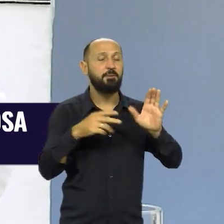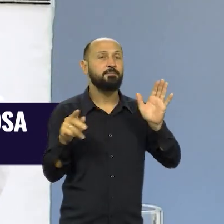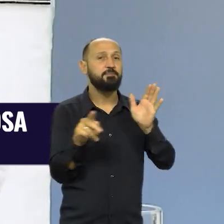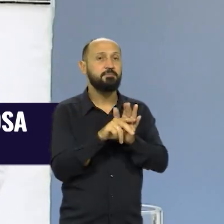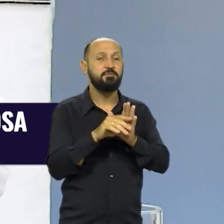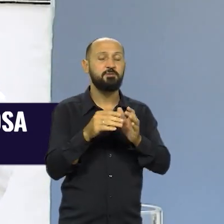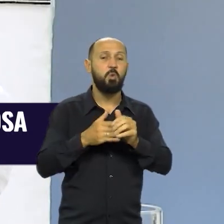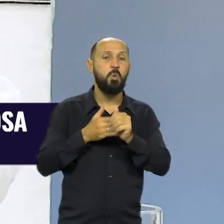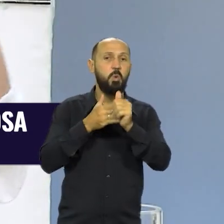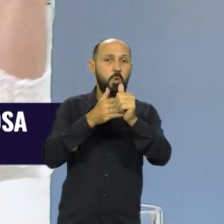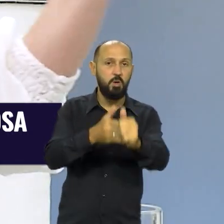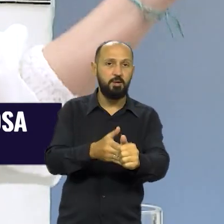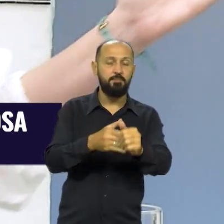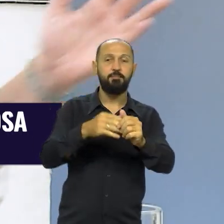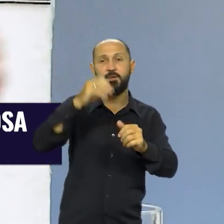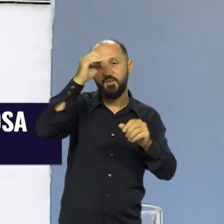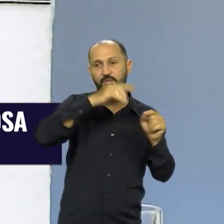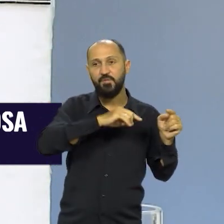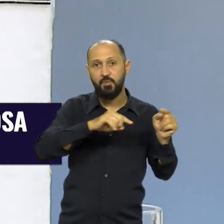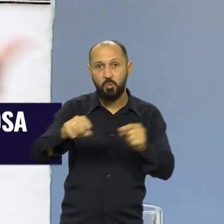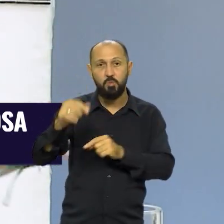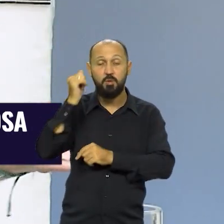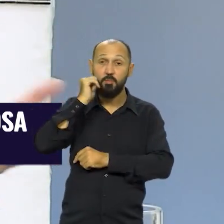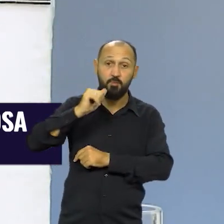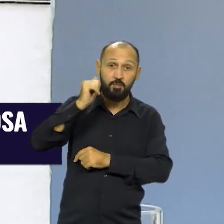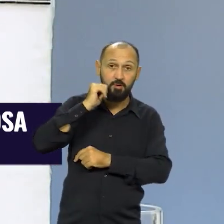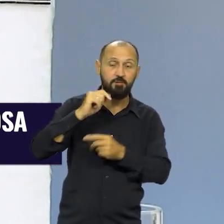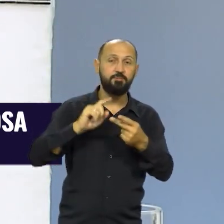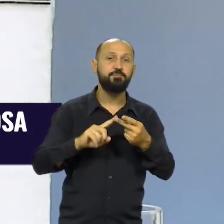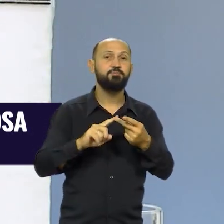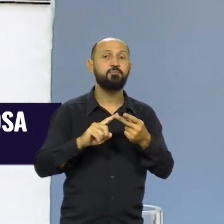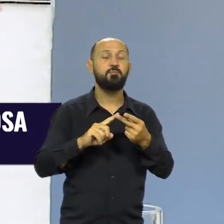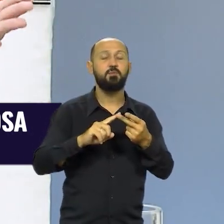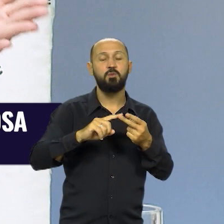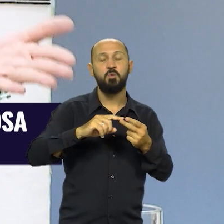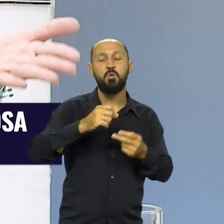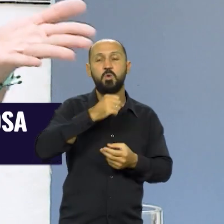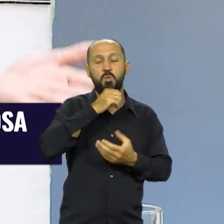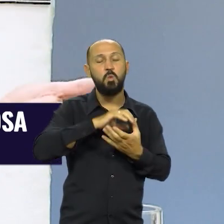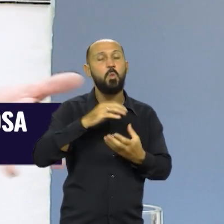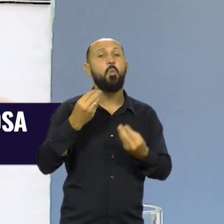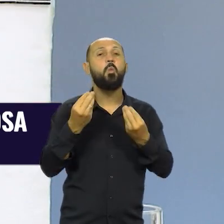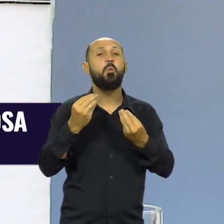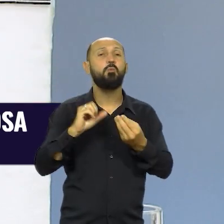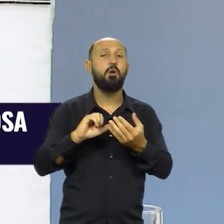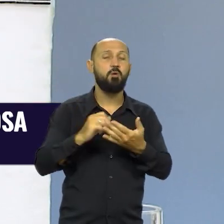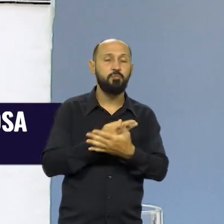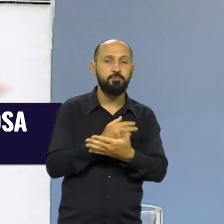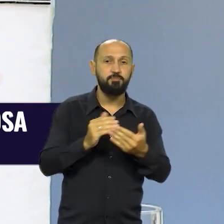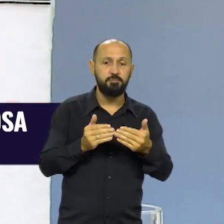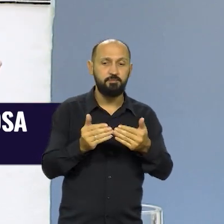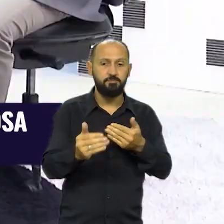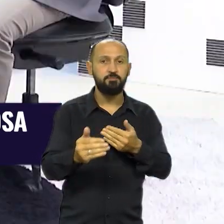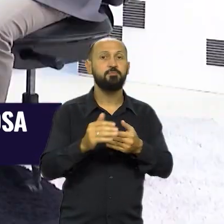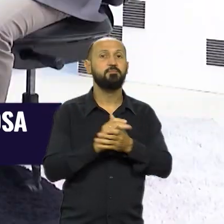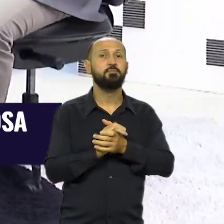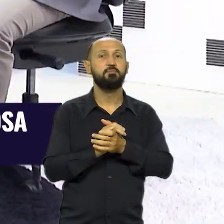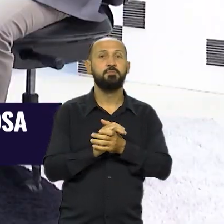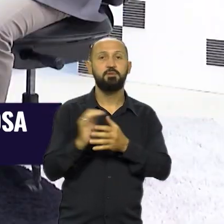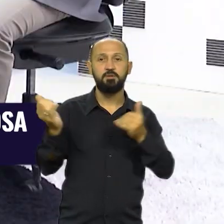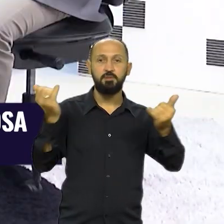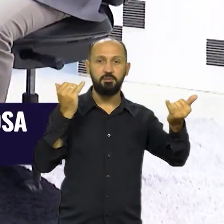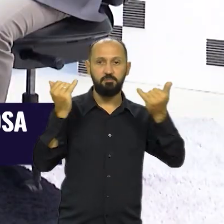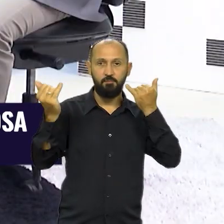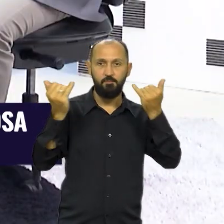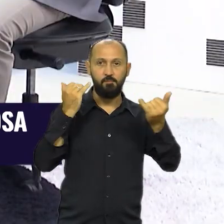ser caracterizado, vai ser direcionado para a violência contra a mulher, contra a violência contra o idoso mesmo. Como que funciona isso? Como